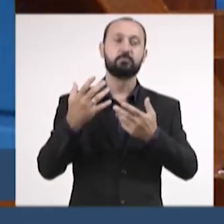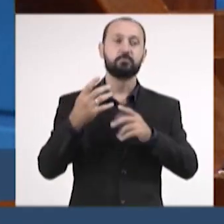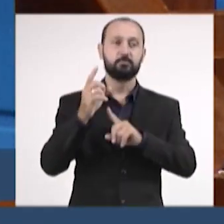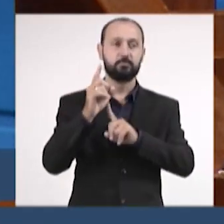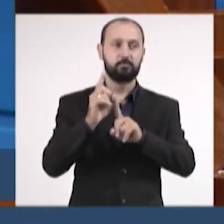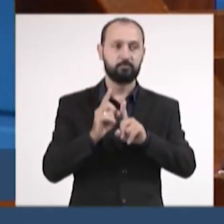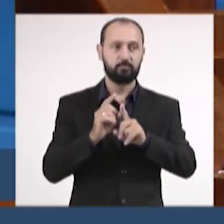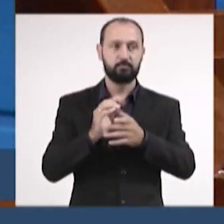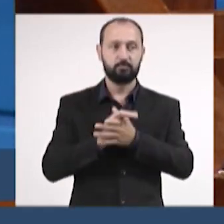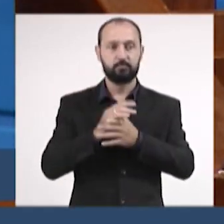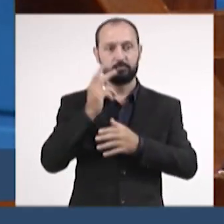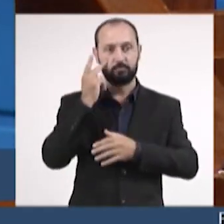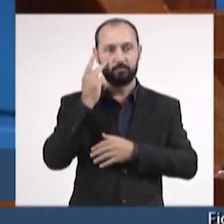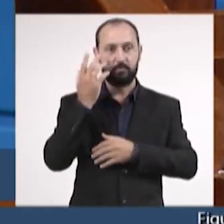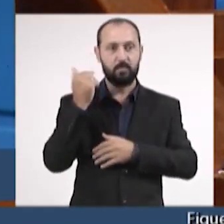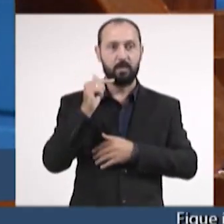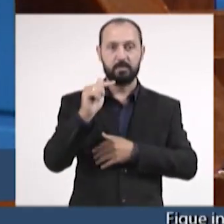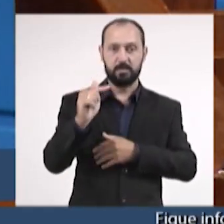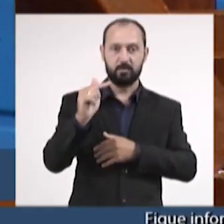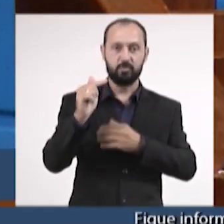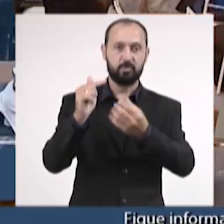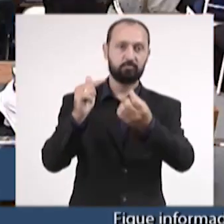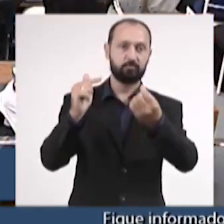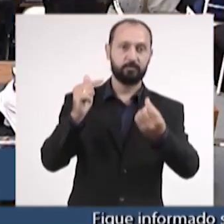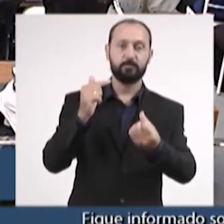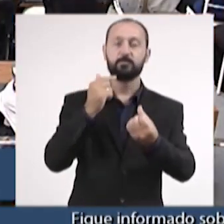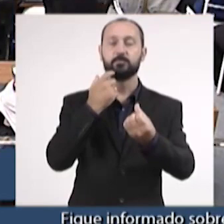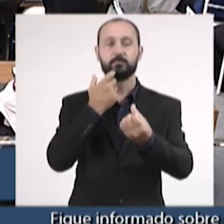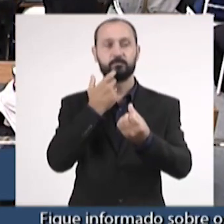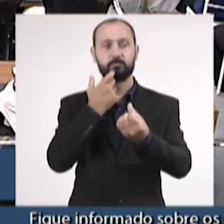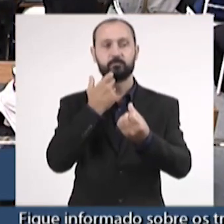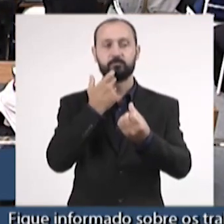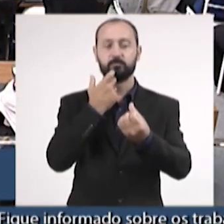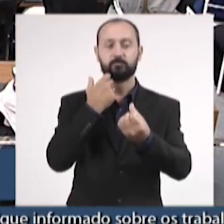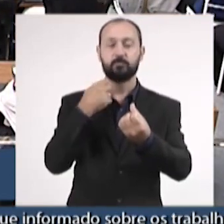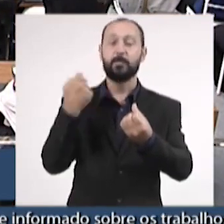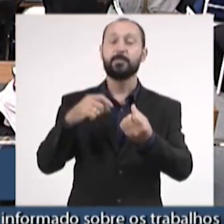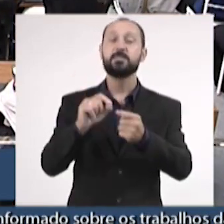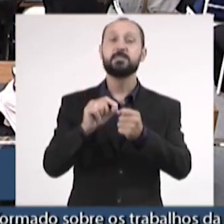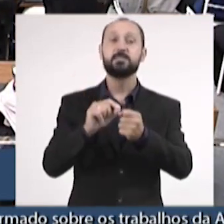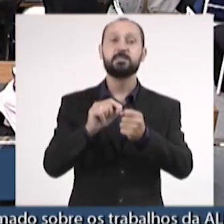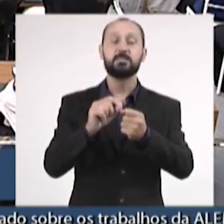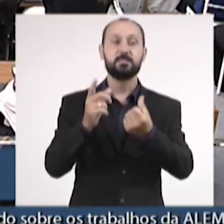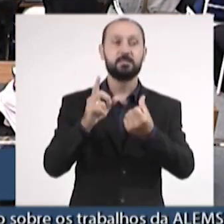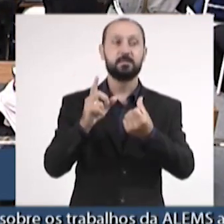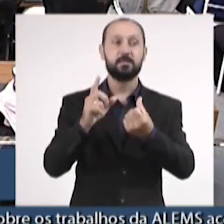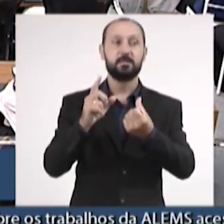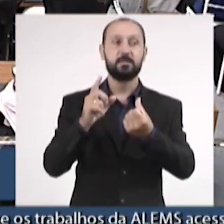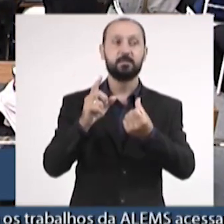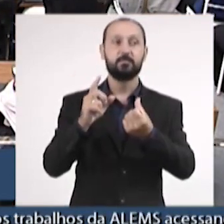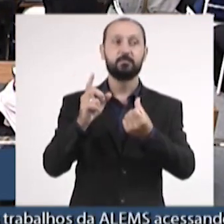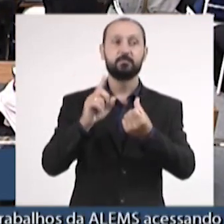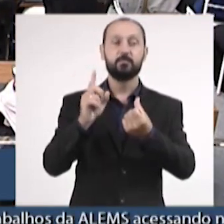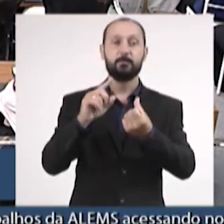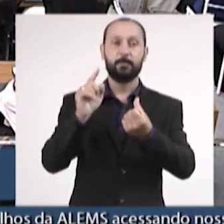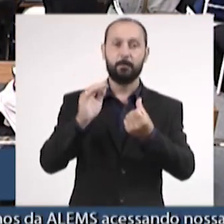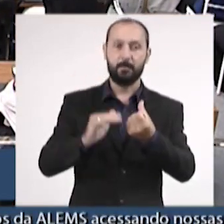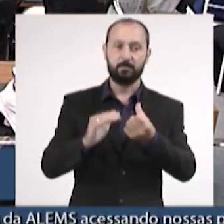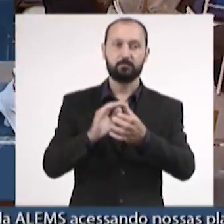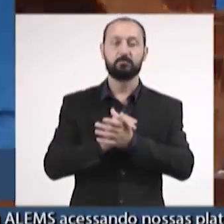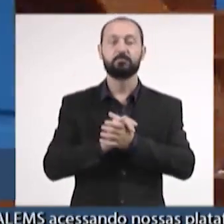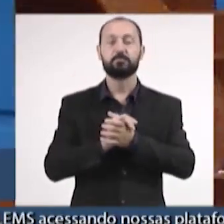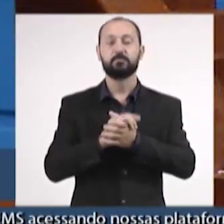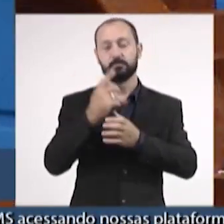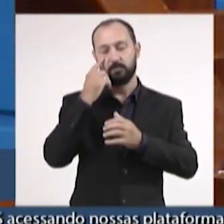Diminuiu, Pedro. Era 7, passou para 6. Nós precisamos fazer com que não diminua mais. Segundo o monitor